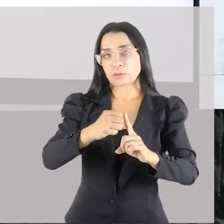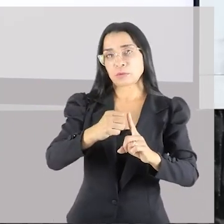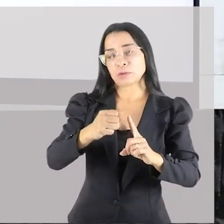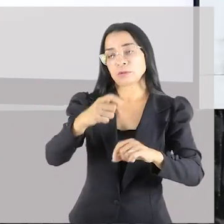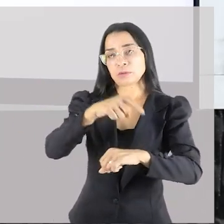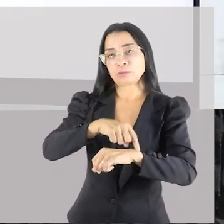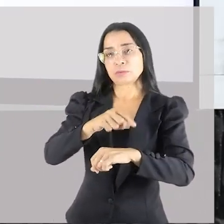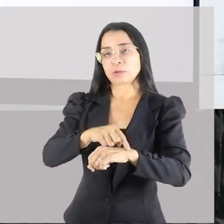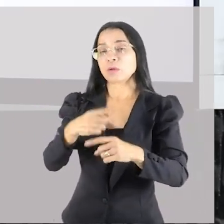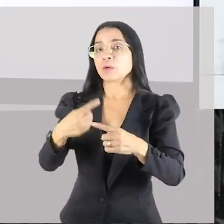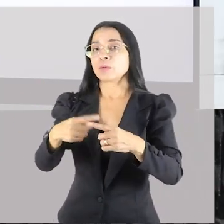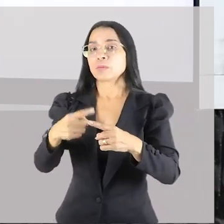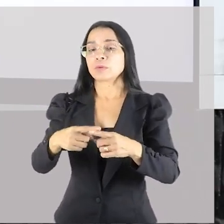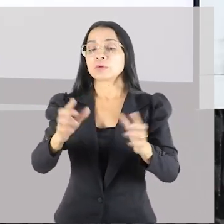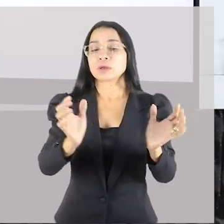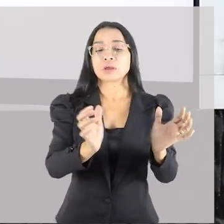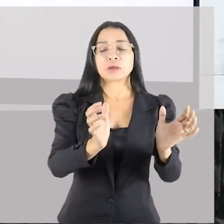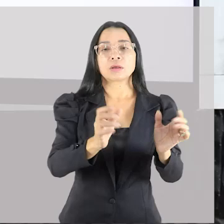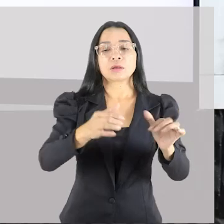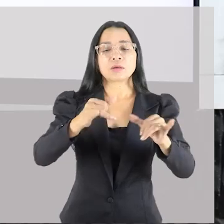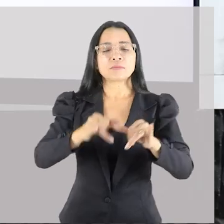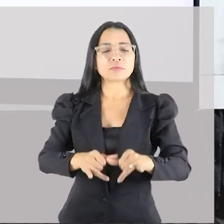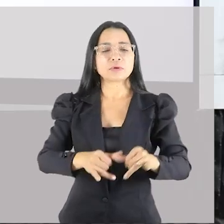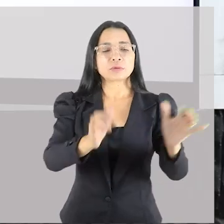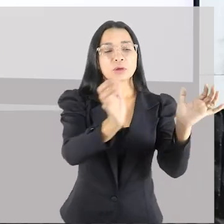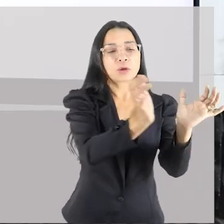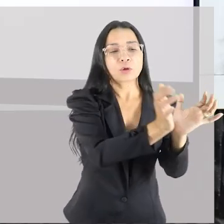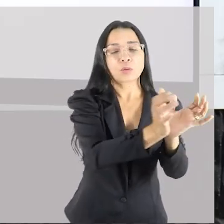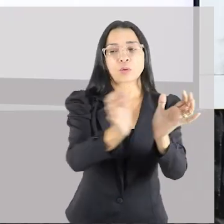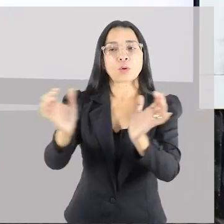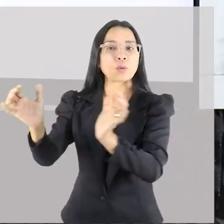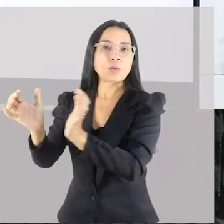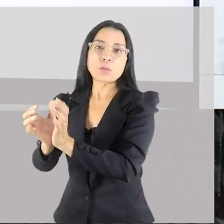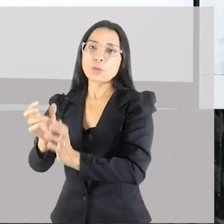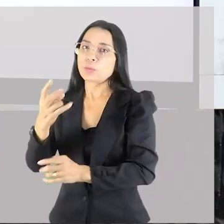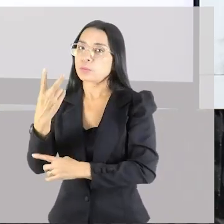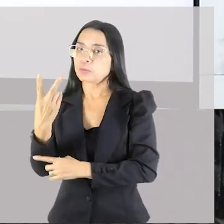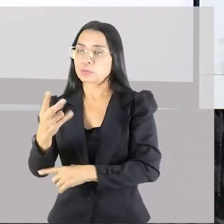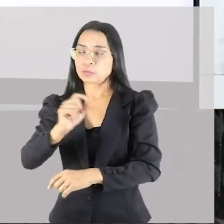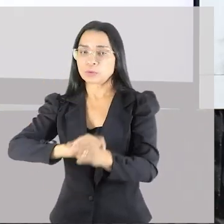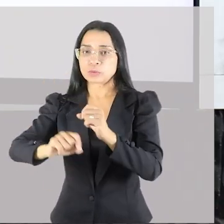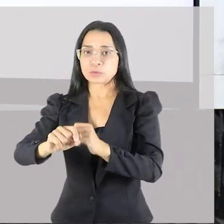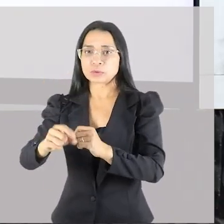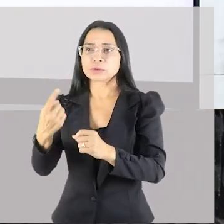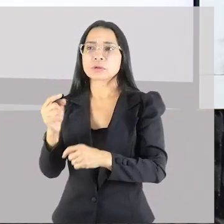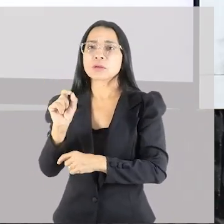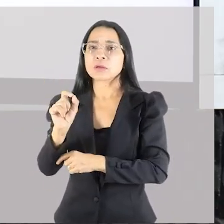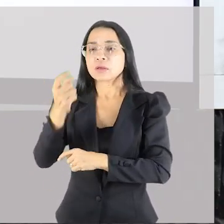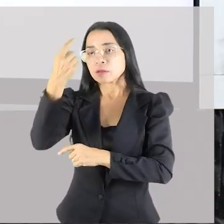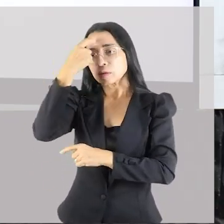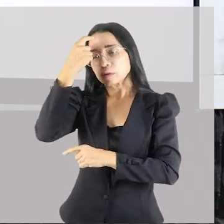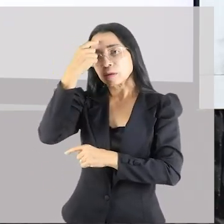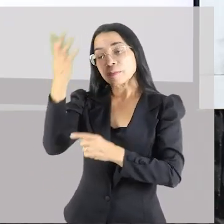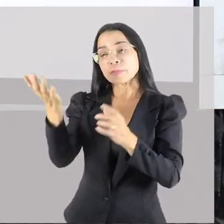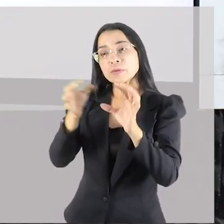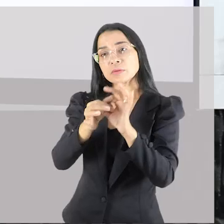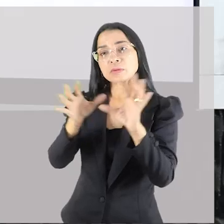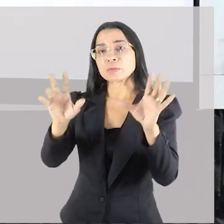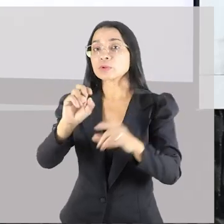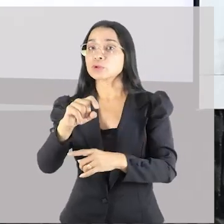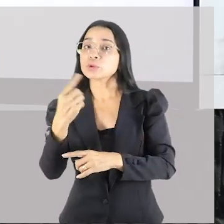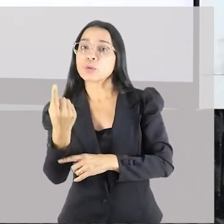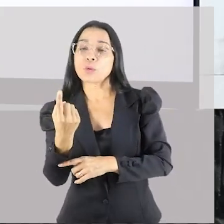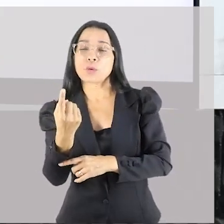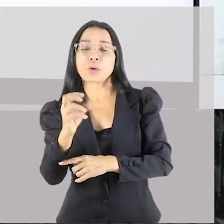quê? Porque ela fica nas elites. Quem pensa essa independência ou não são as elites. Não desce